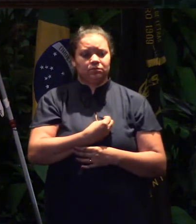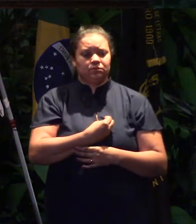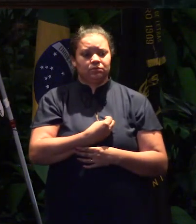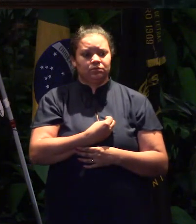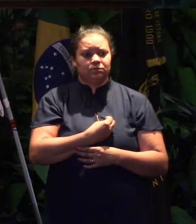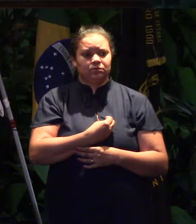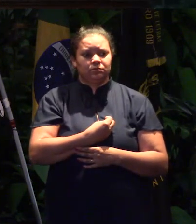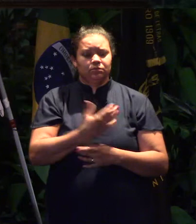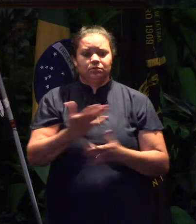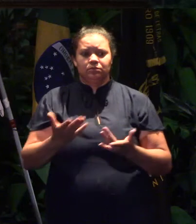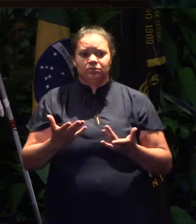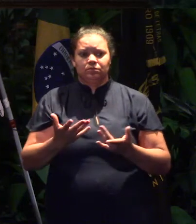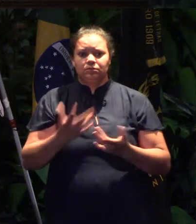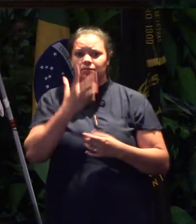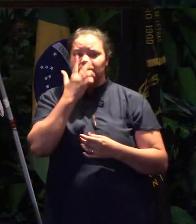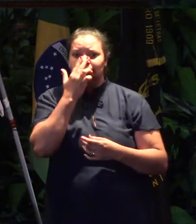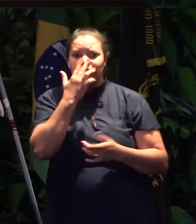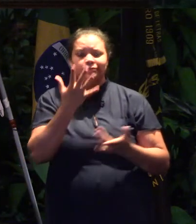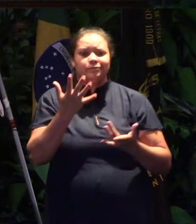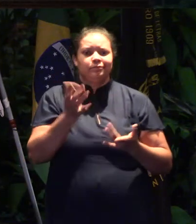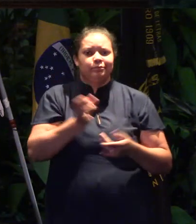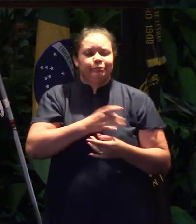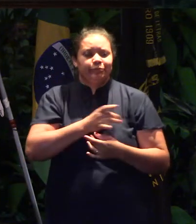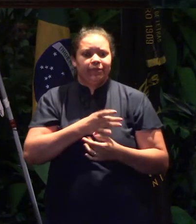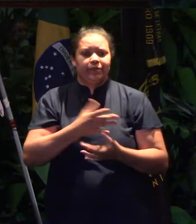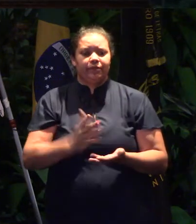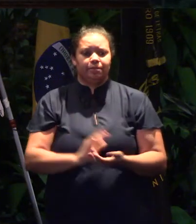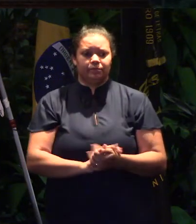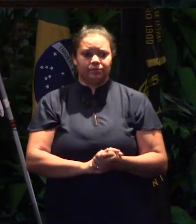de se engolir mutuamente e tudo. Então,